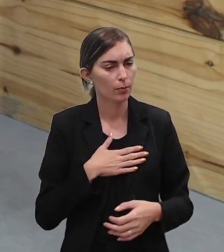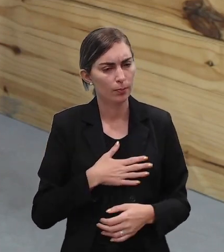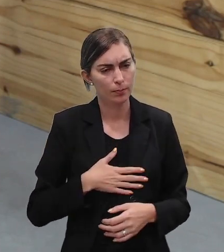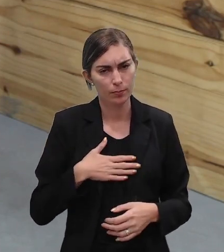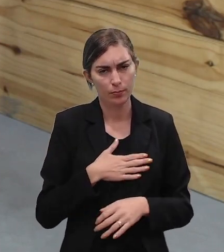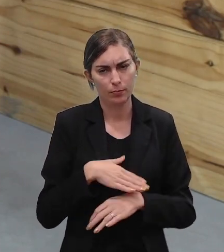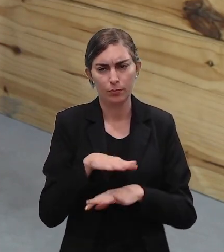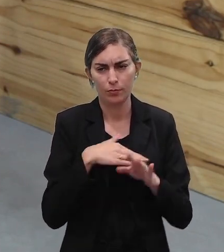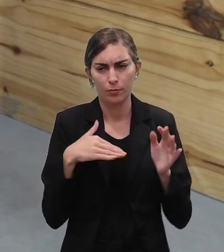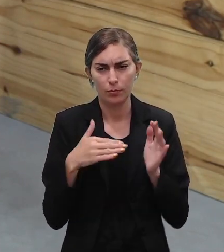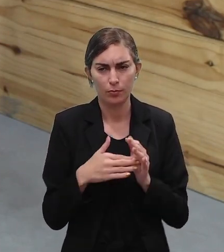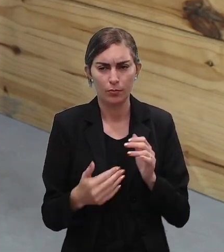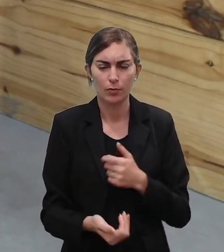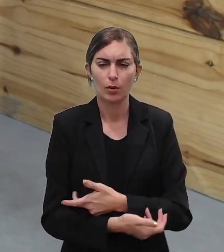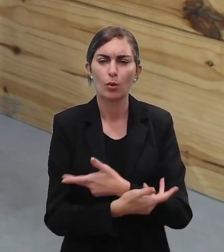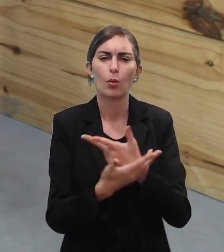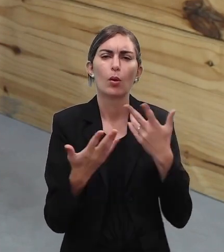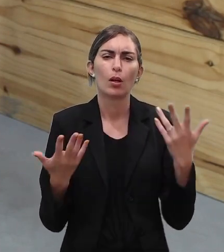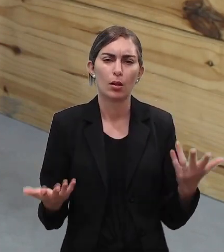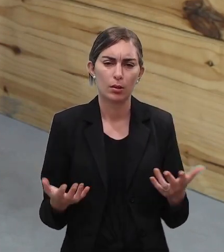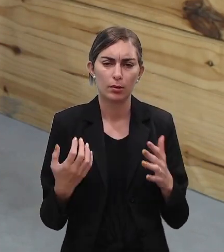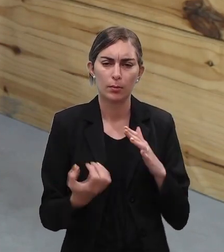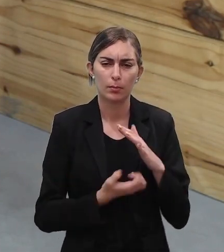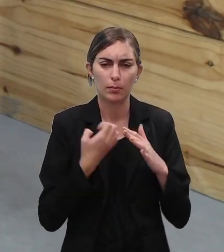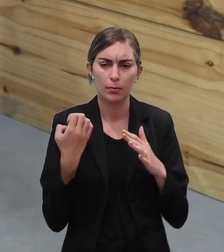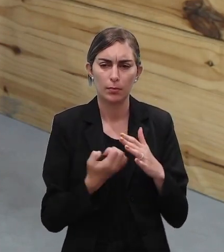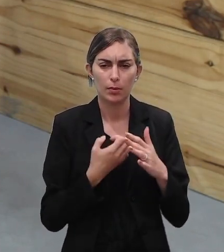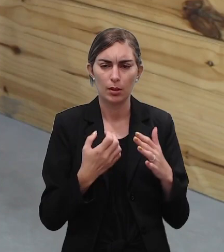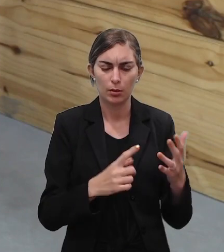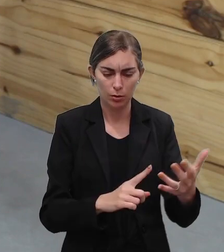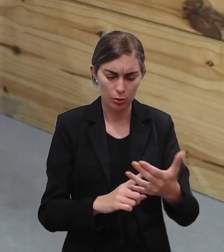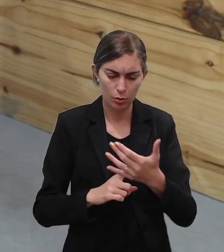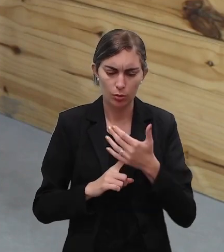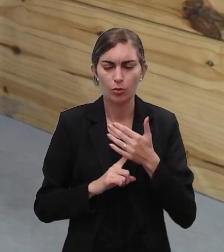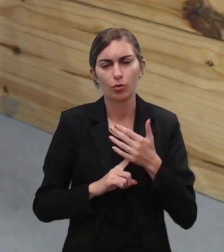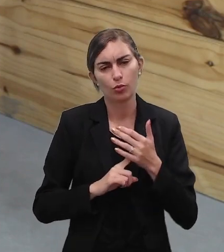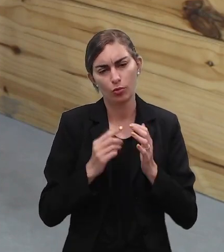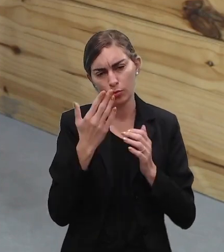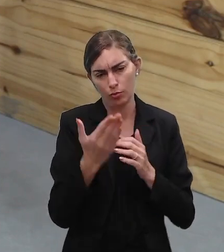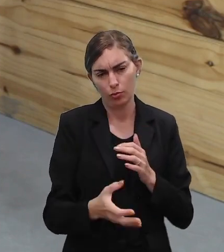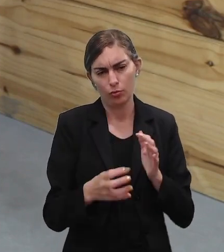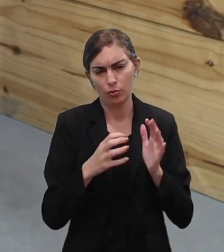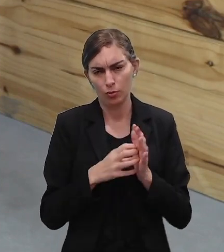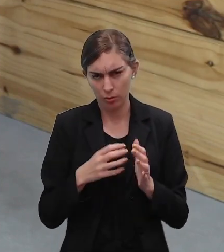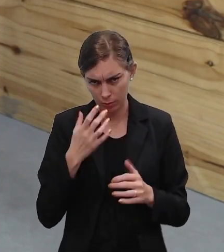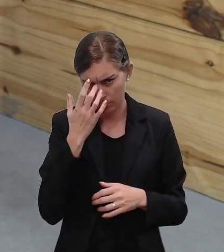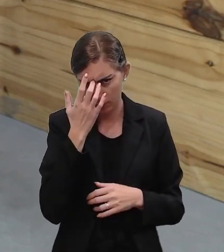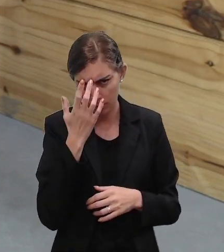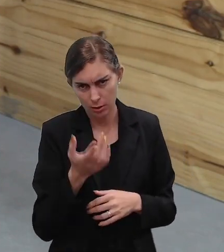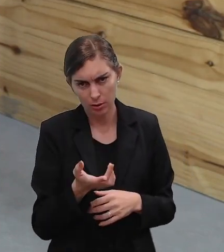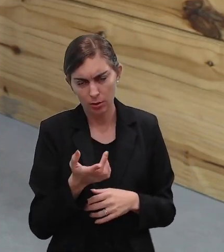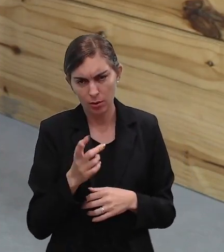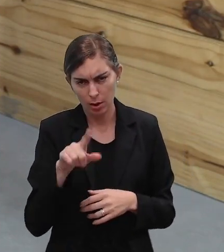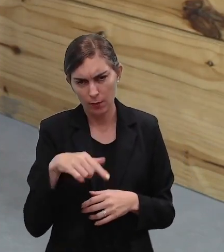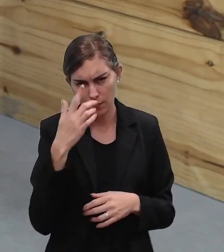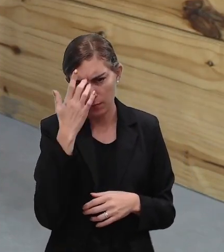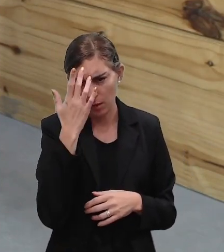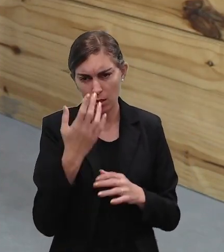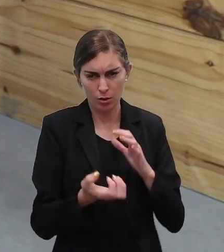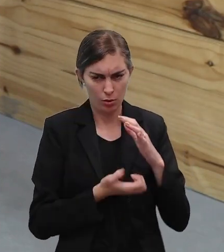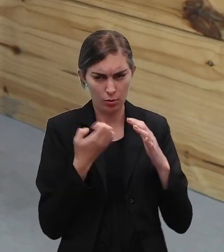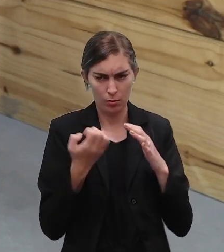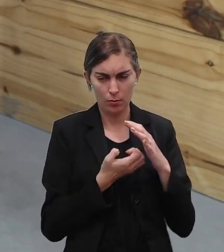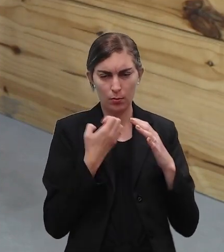todos. Tá. E quando uma empresa ela acolhe esse funcionário? É fácil para a